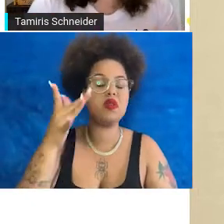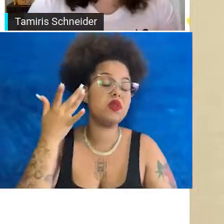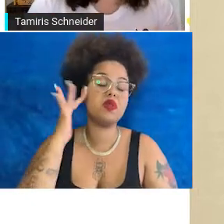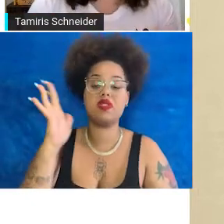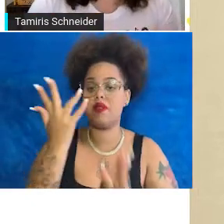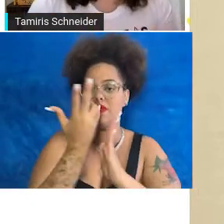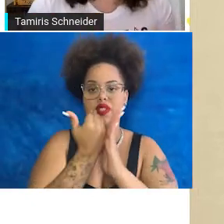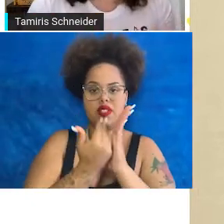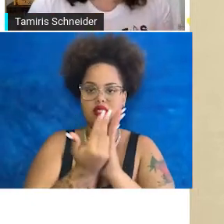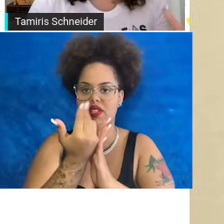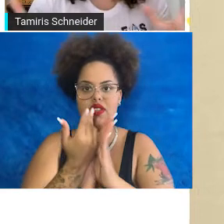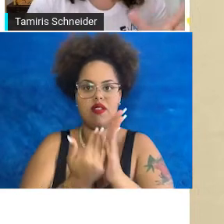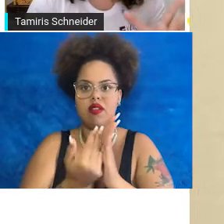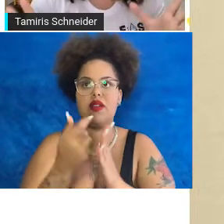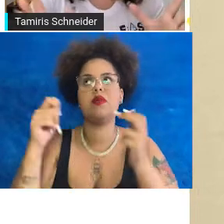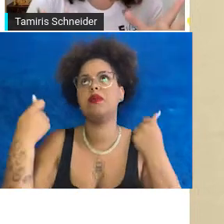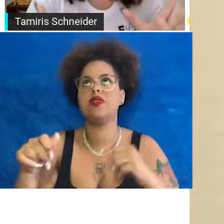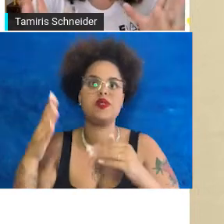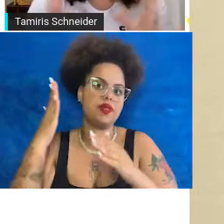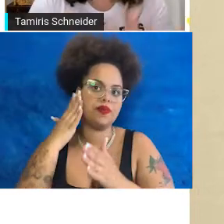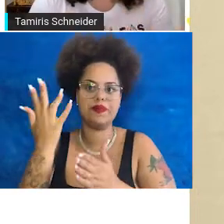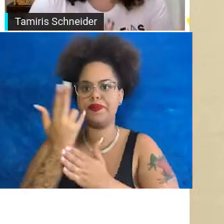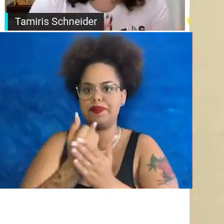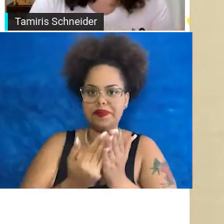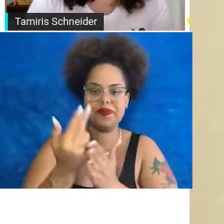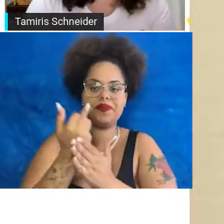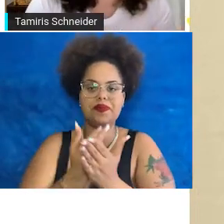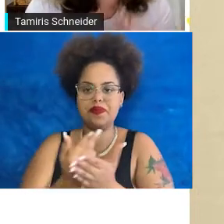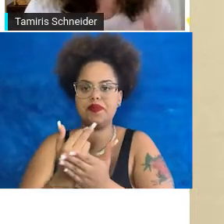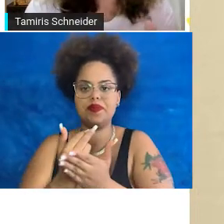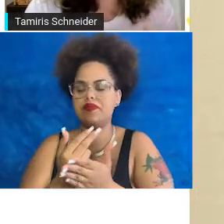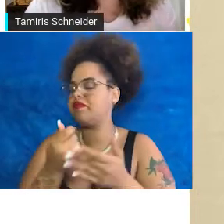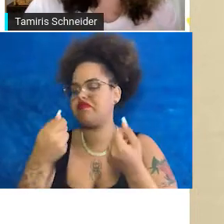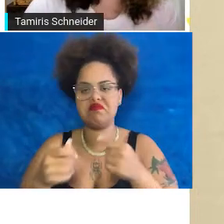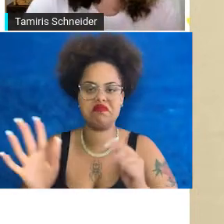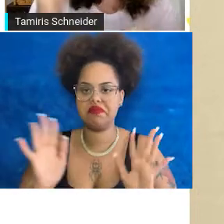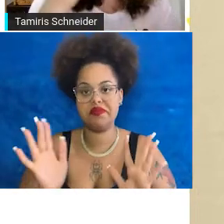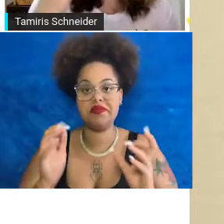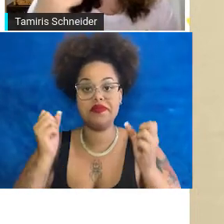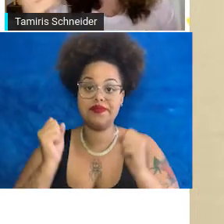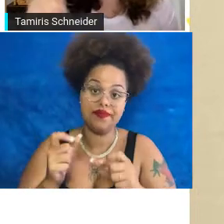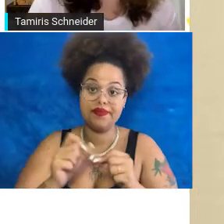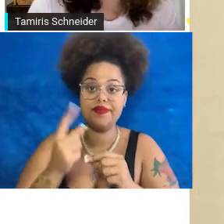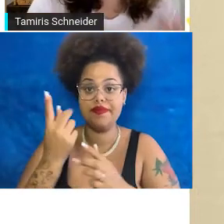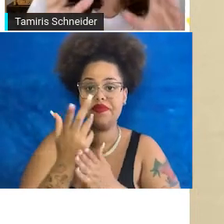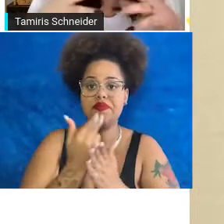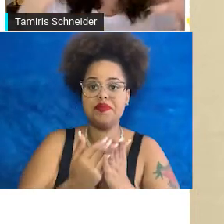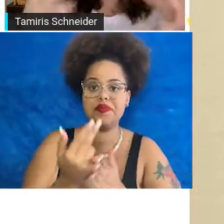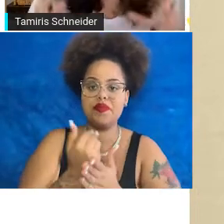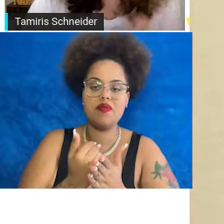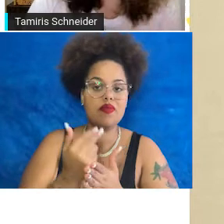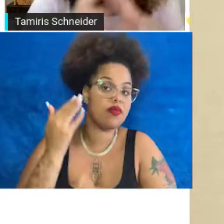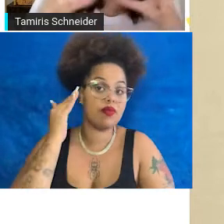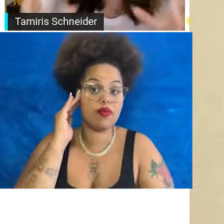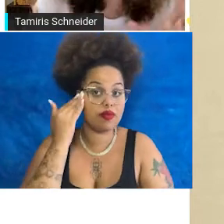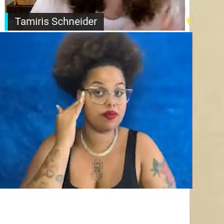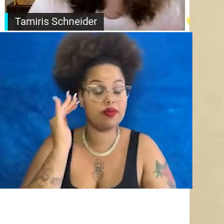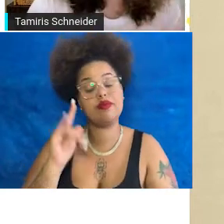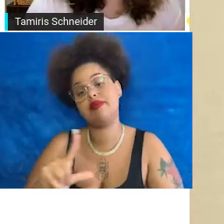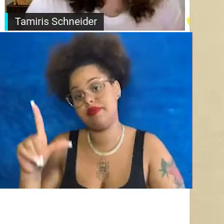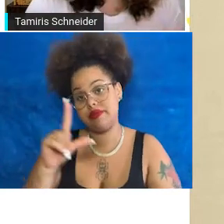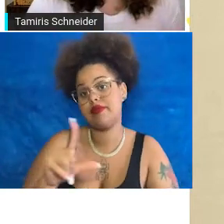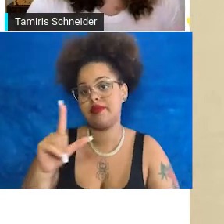é uma coisa, eu preciso saber desenhar o desenho técnico. Você não precisa, você pode fazer um desenho ali entendível,